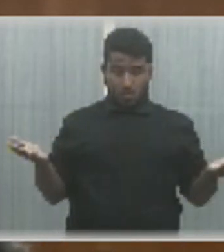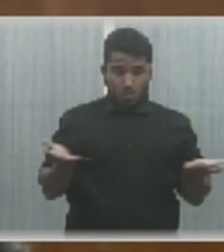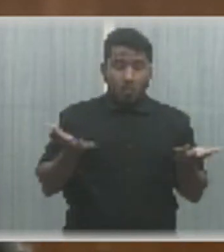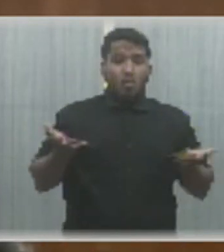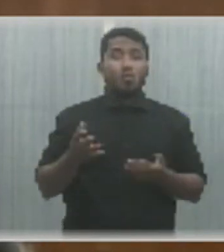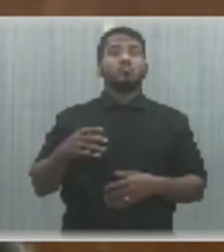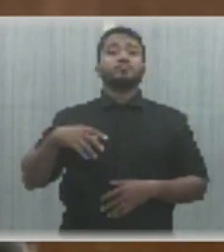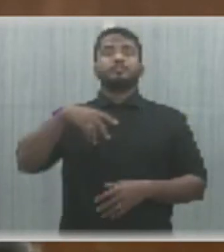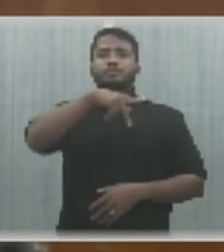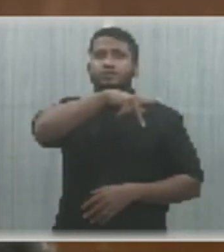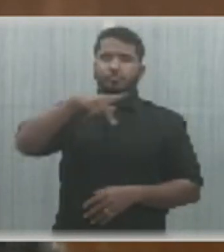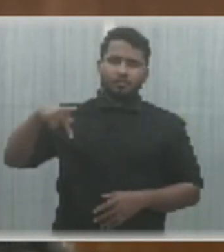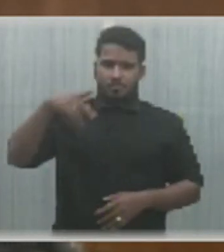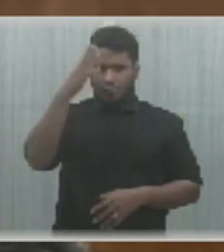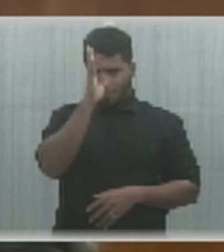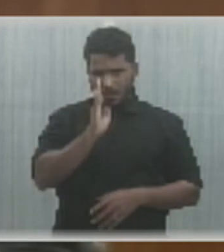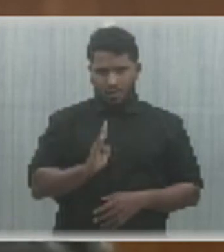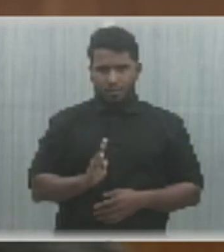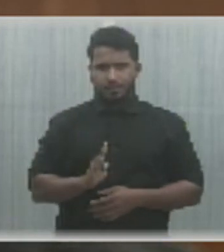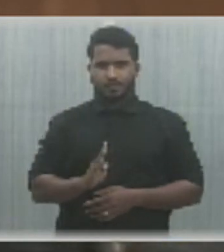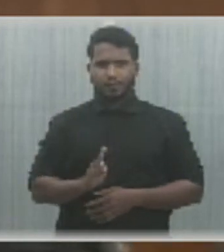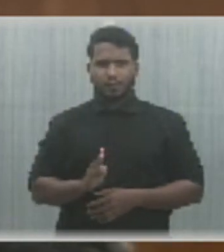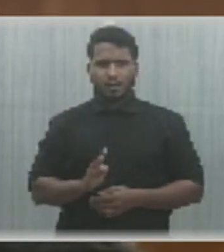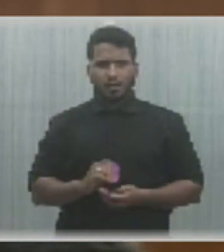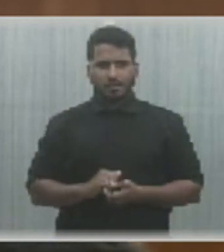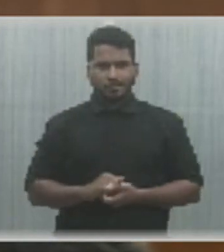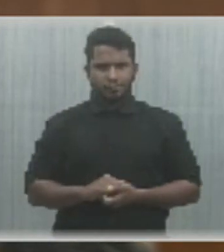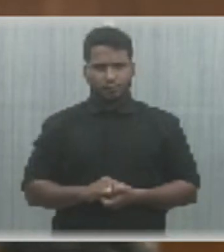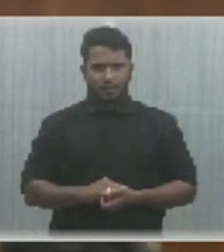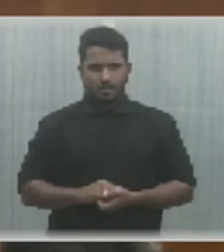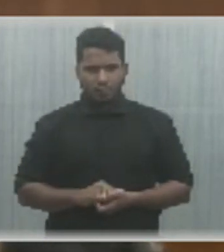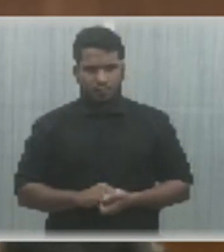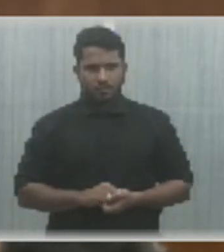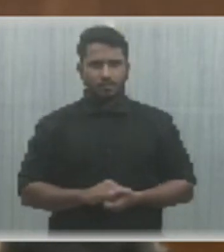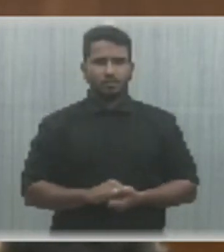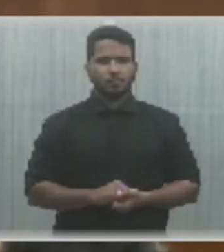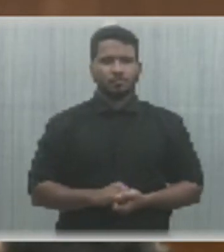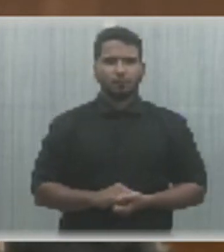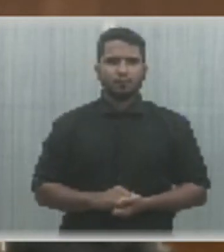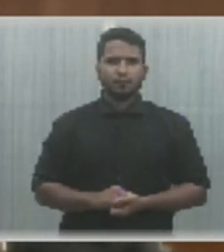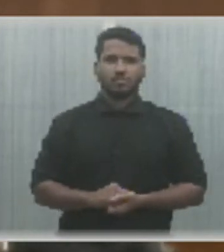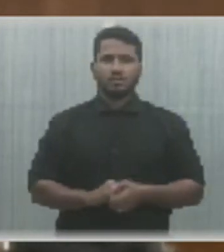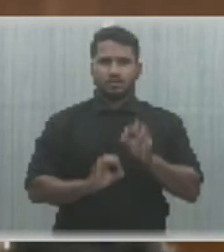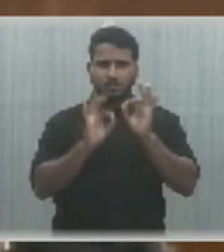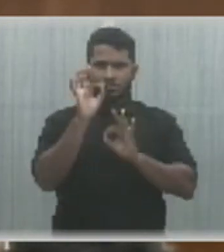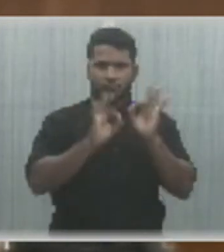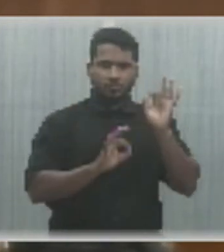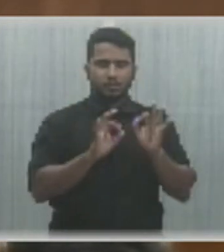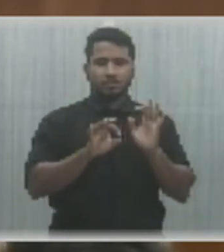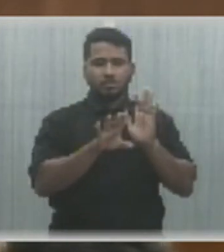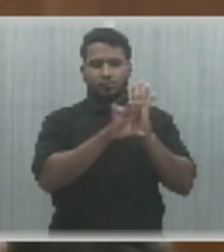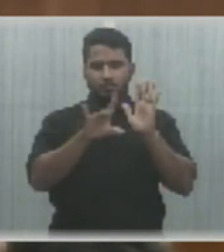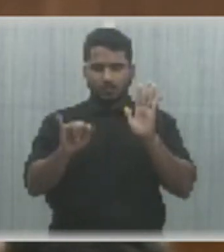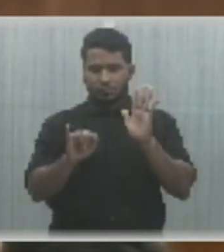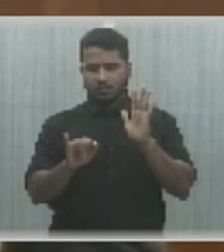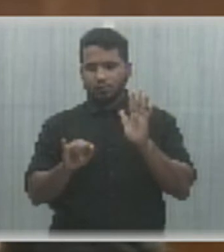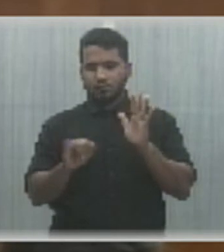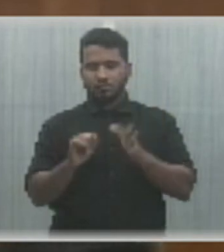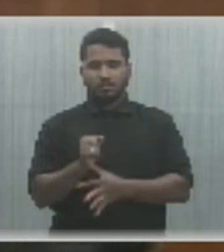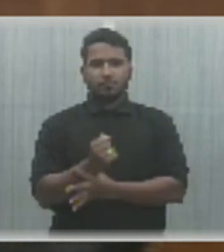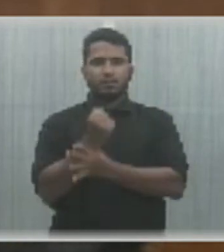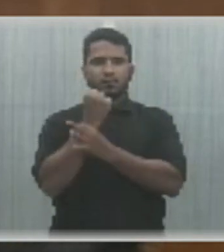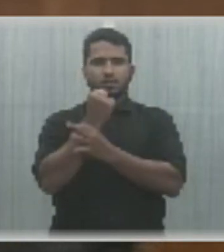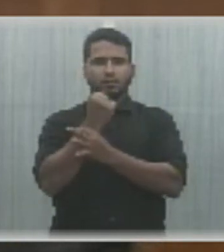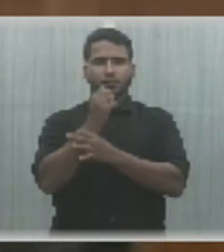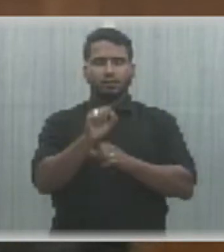República coloca em xeque não só a regulamentação, as leis de proteção